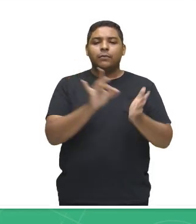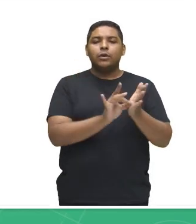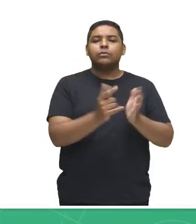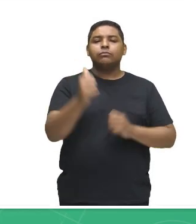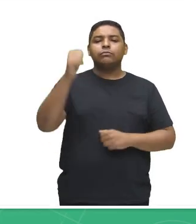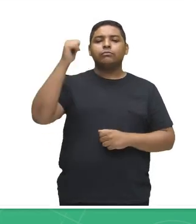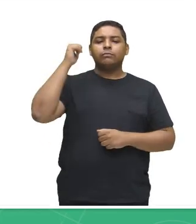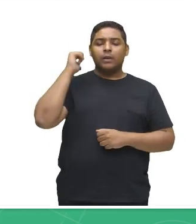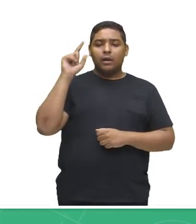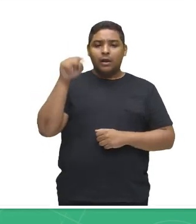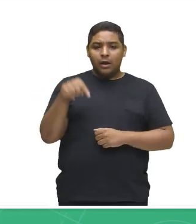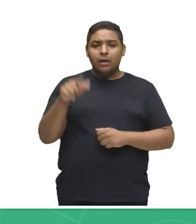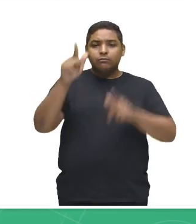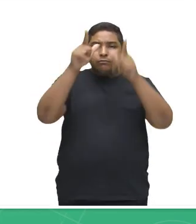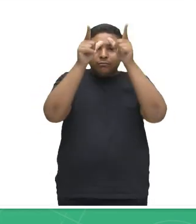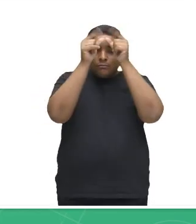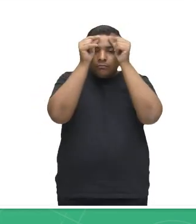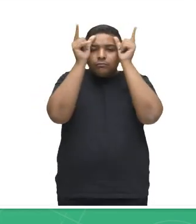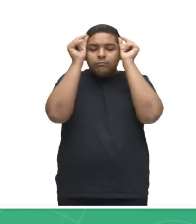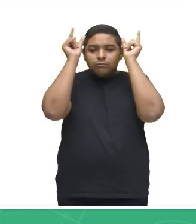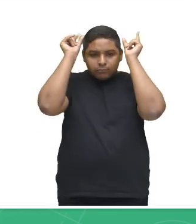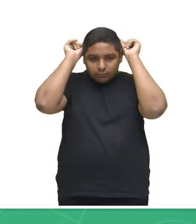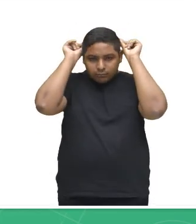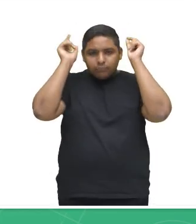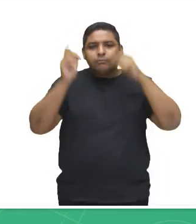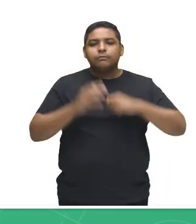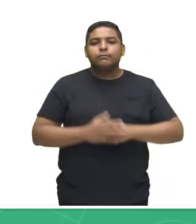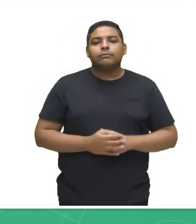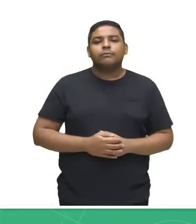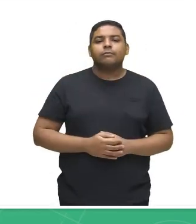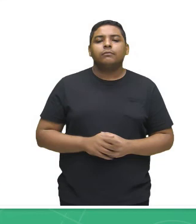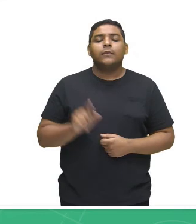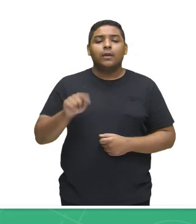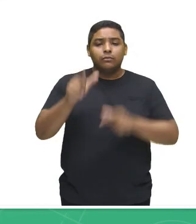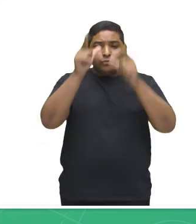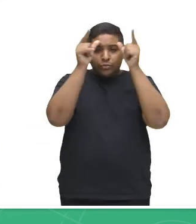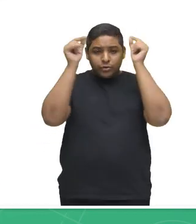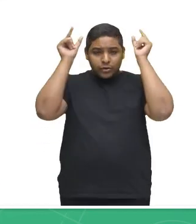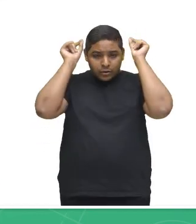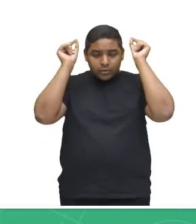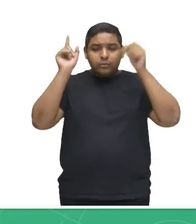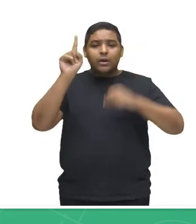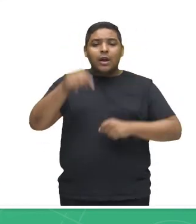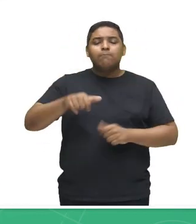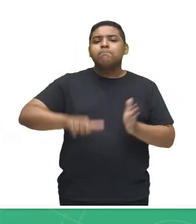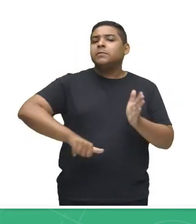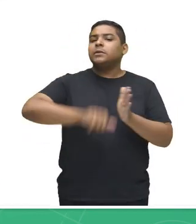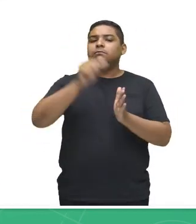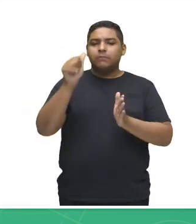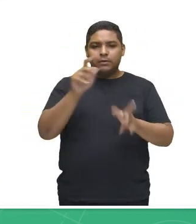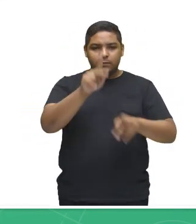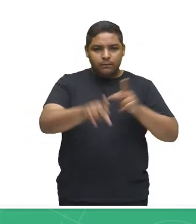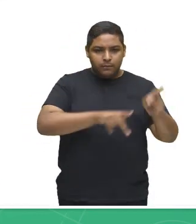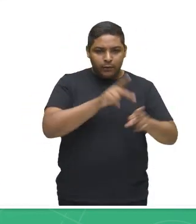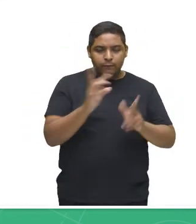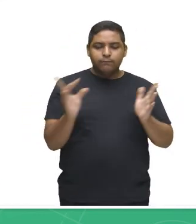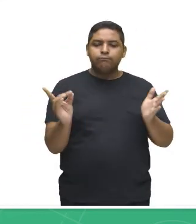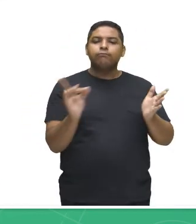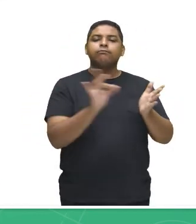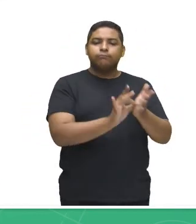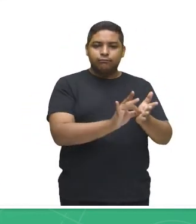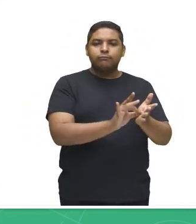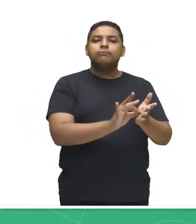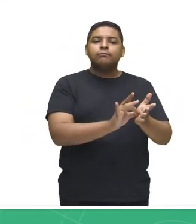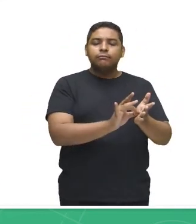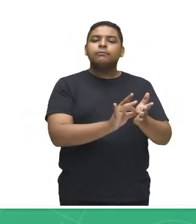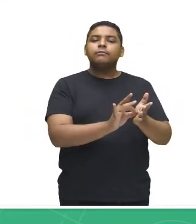nossa aula não falou dos gregos, justamente, porque os gregos vão ser o primeiro povo, gente, a registrar a